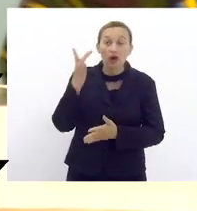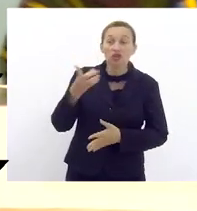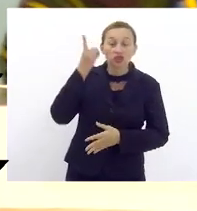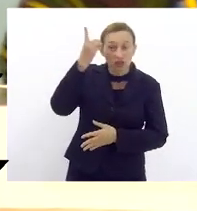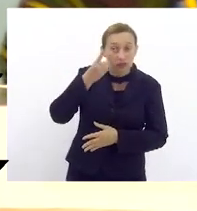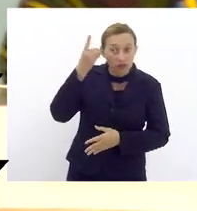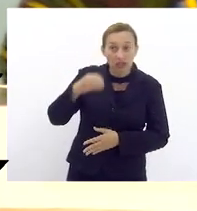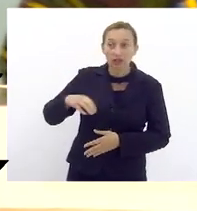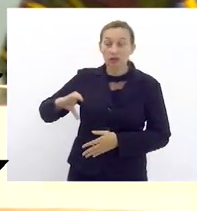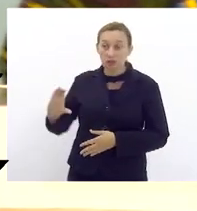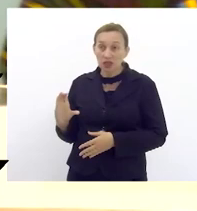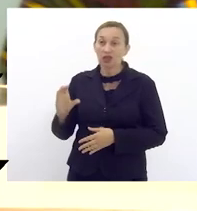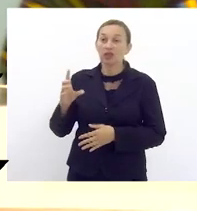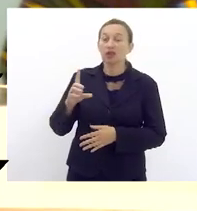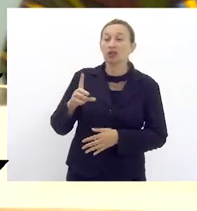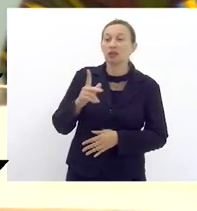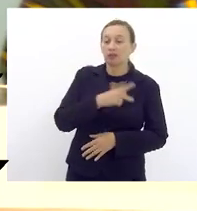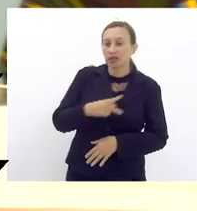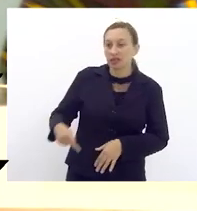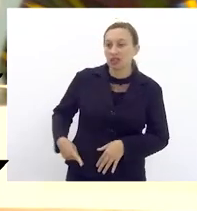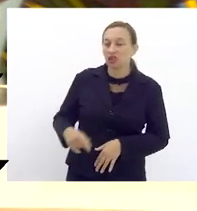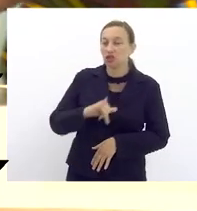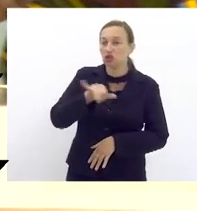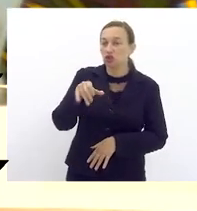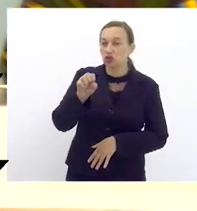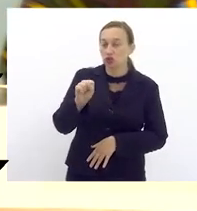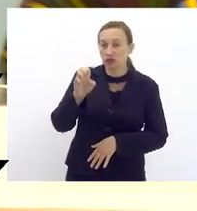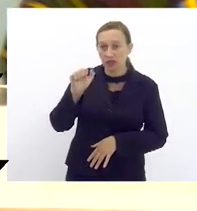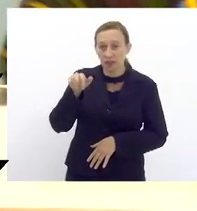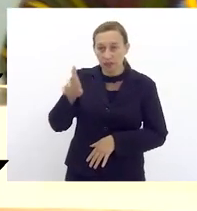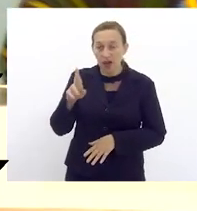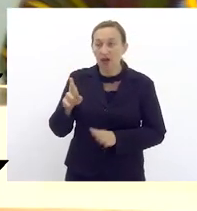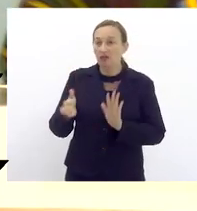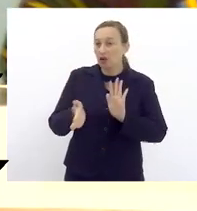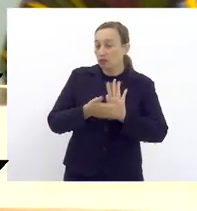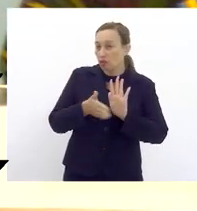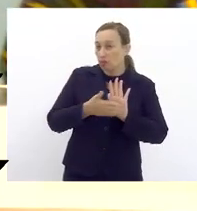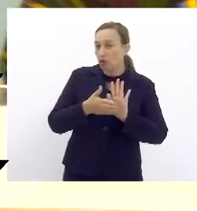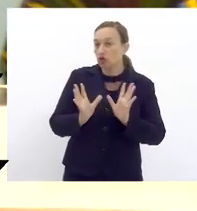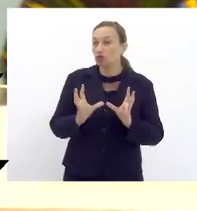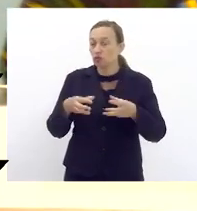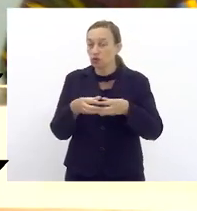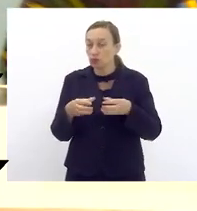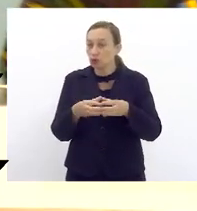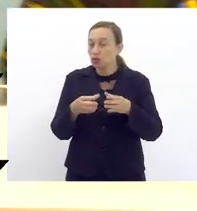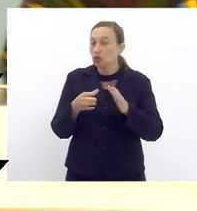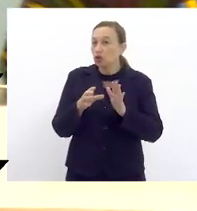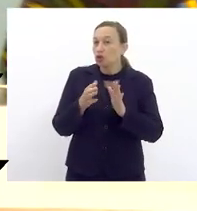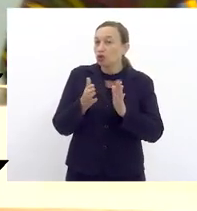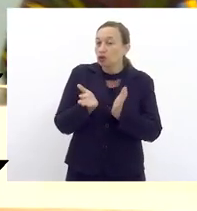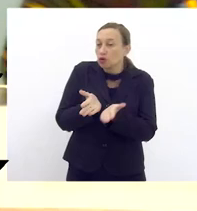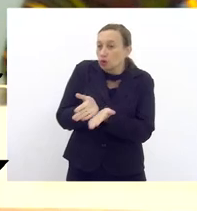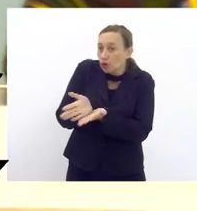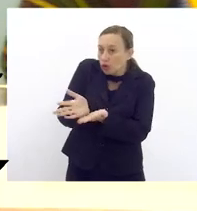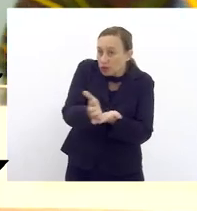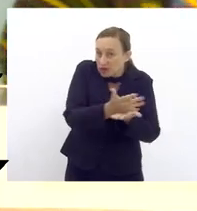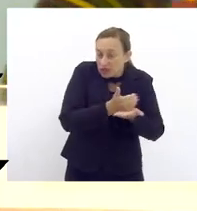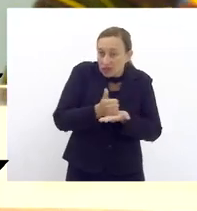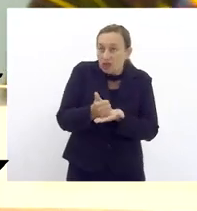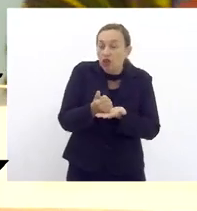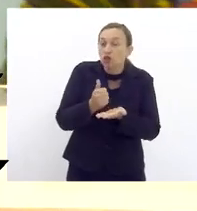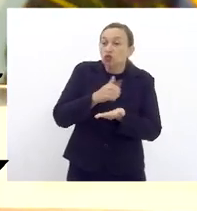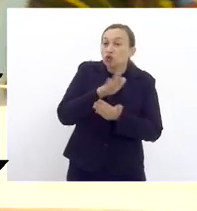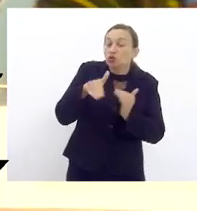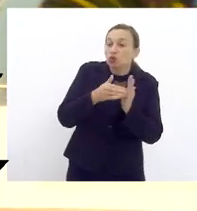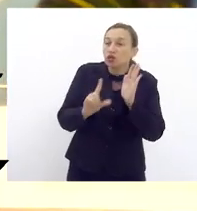presidente Josimar a gente poderia fazer uma uma proposta que eu faço para comissão um levantamento de todas essas leis que exista